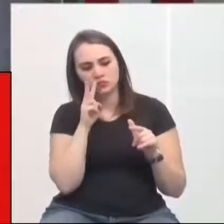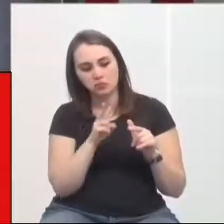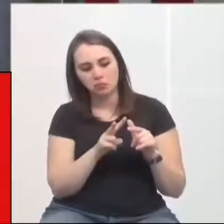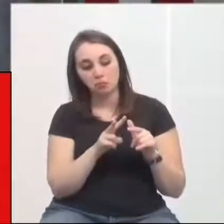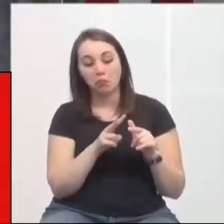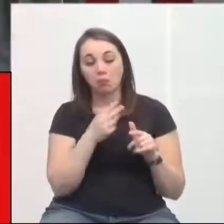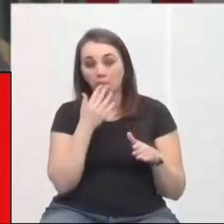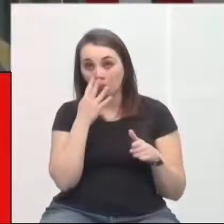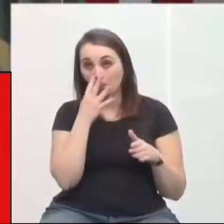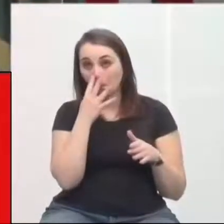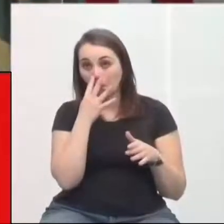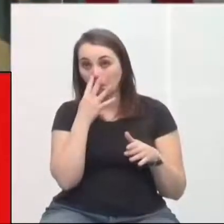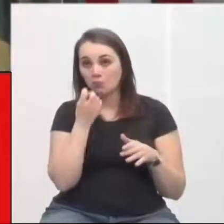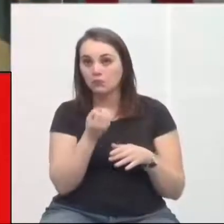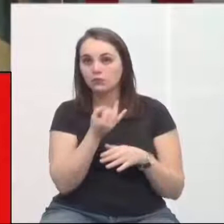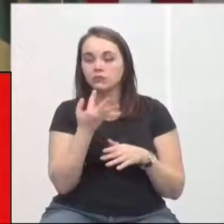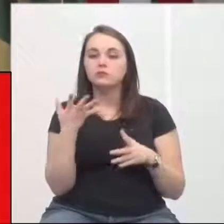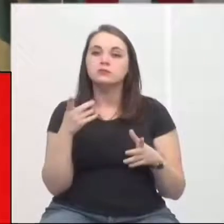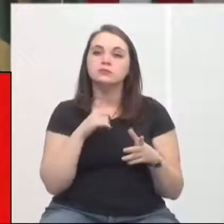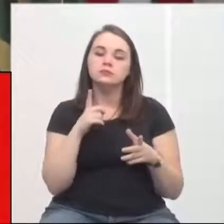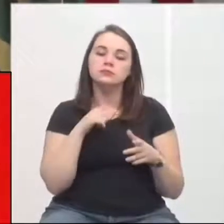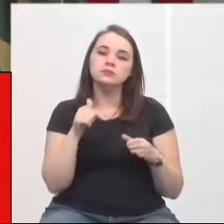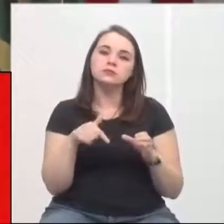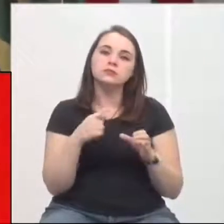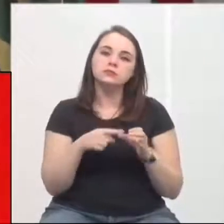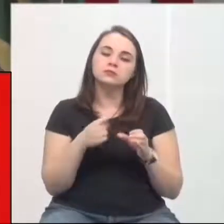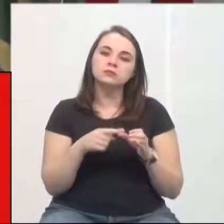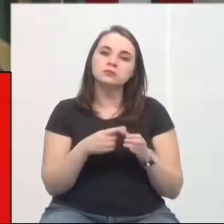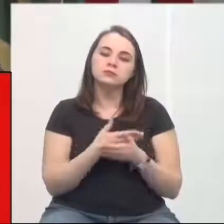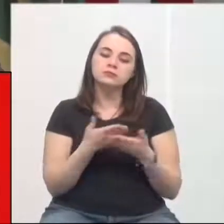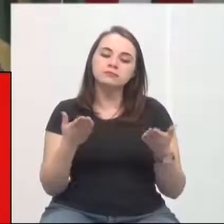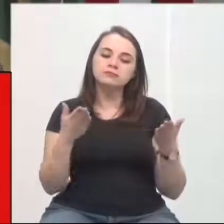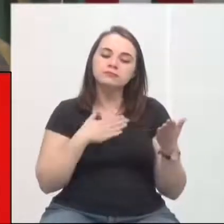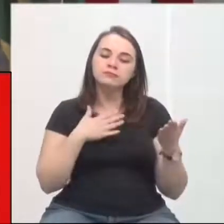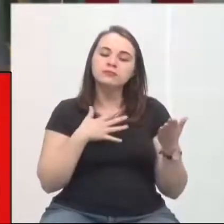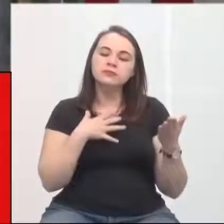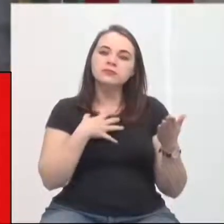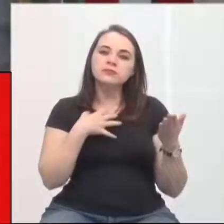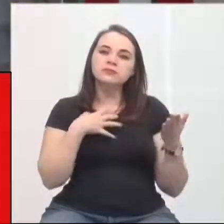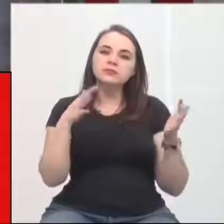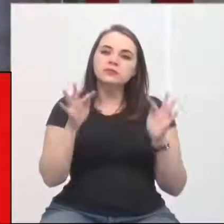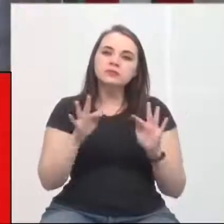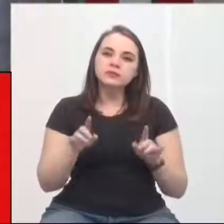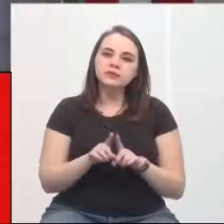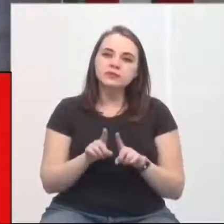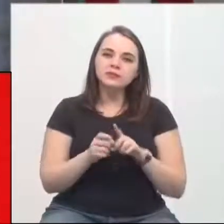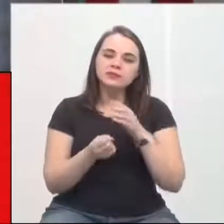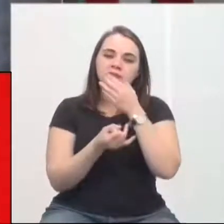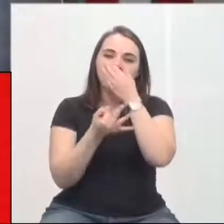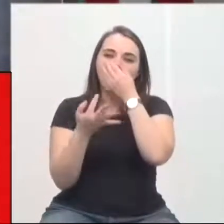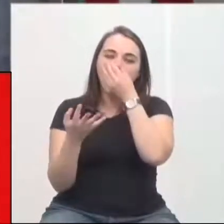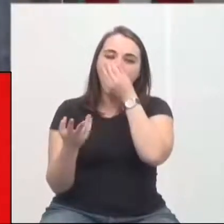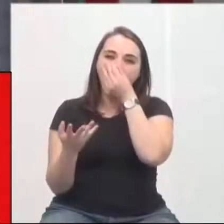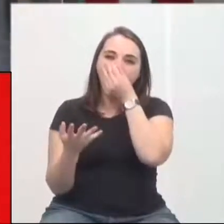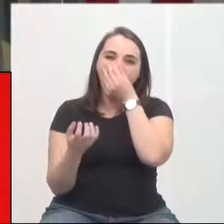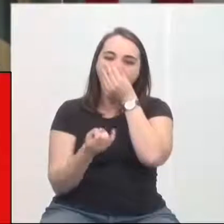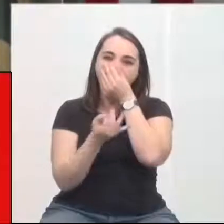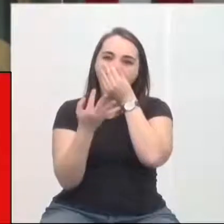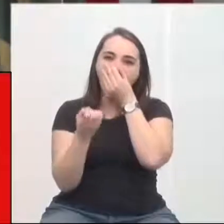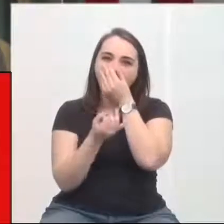né, pela quantidade de obra na cidade inteira, e isso me deixa muito feliz. E a quantidade de projetos em andamento